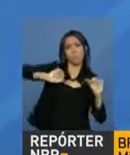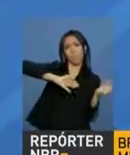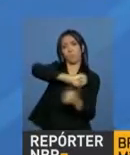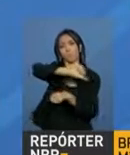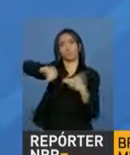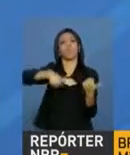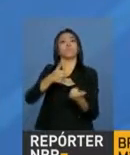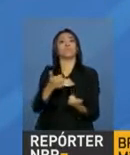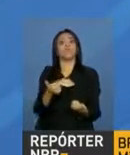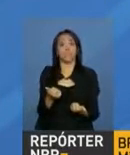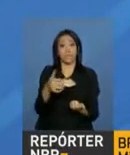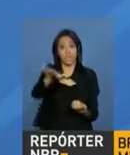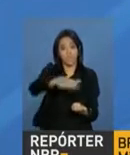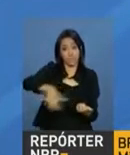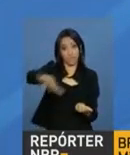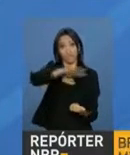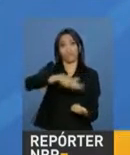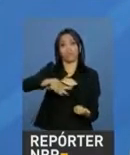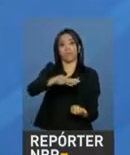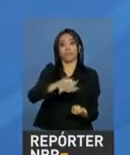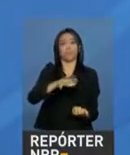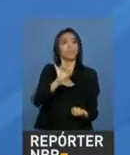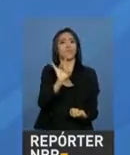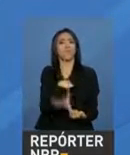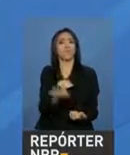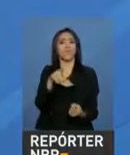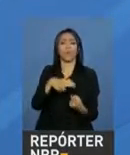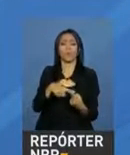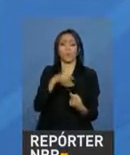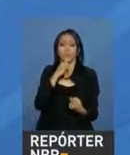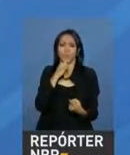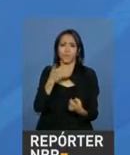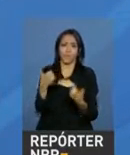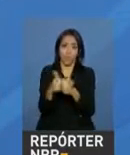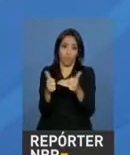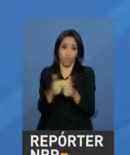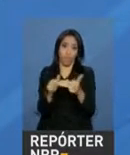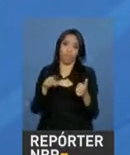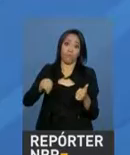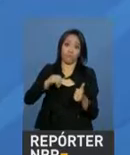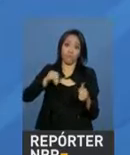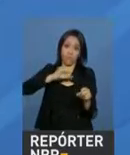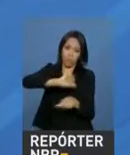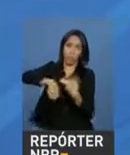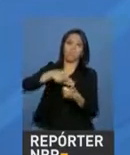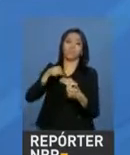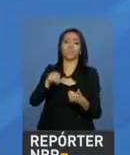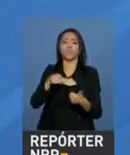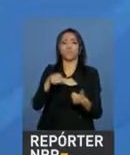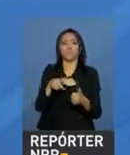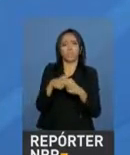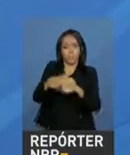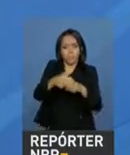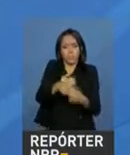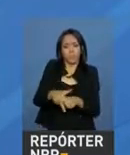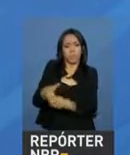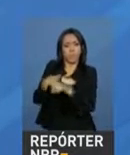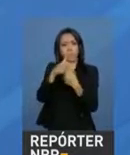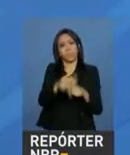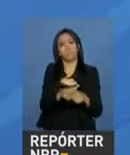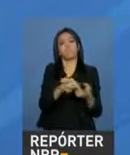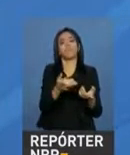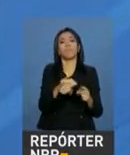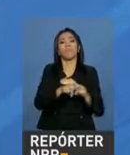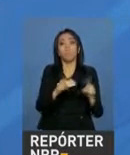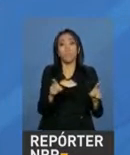serviço não só na montagem desses equipamentos na montagem dos ônibus